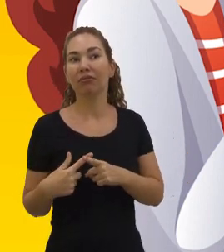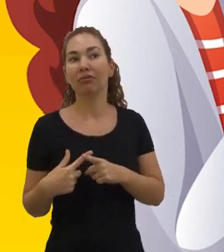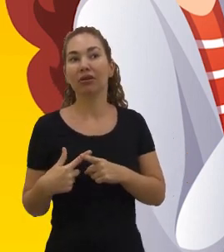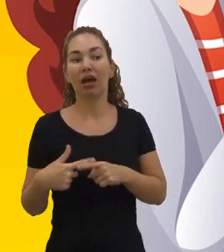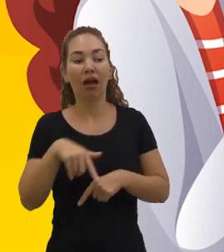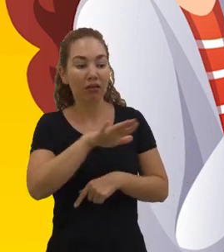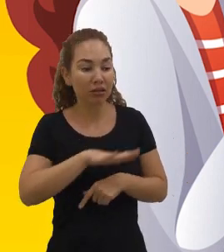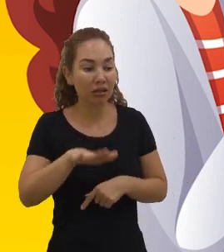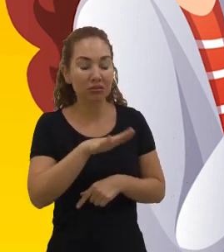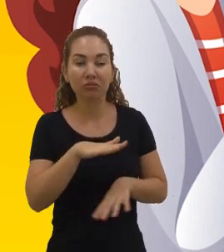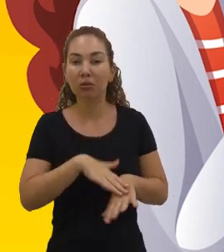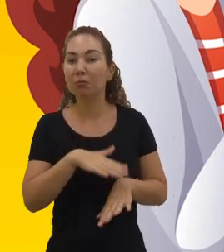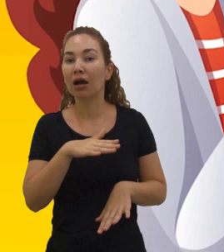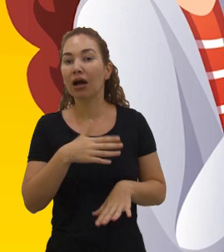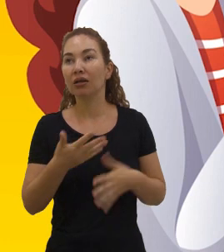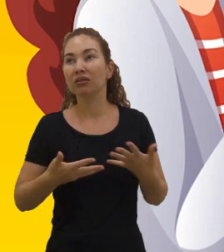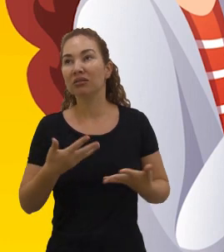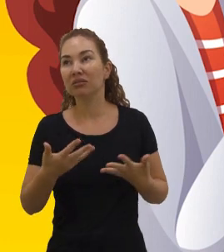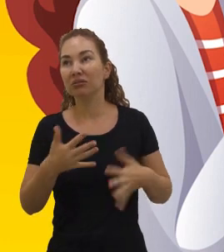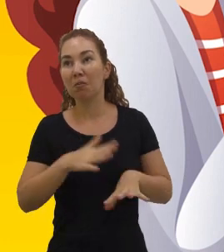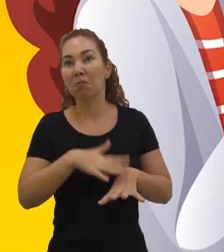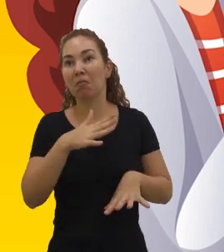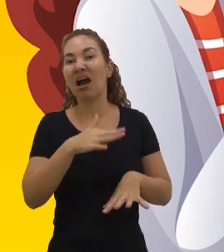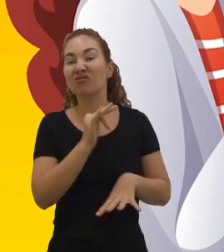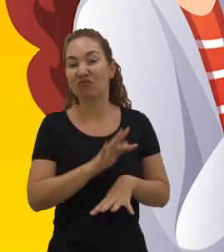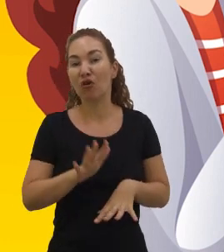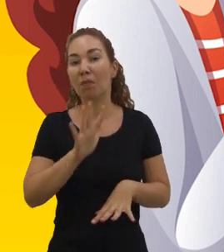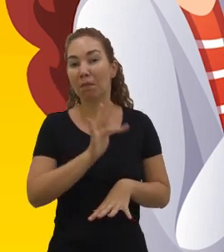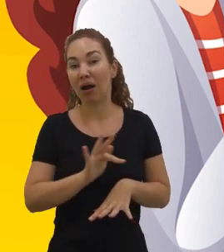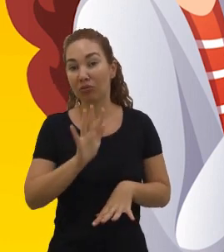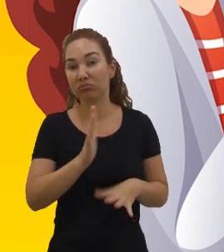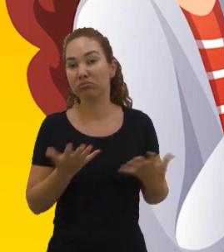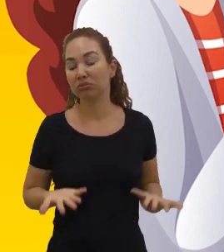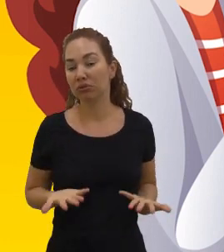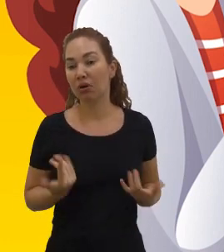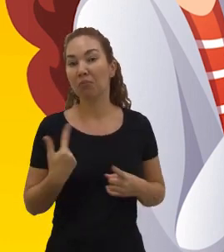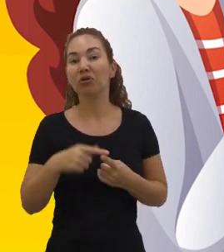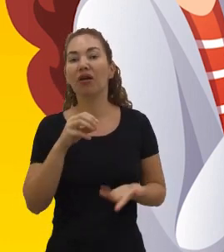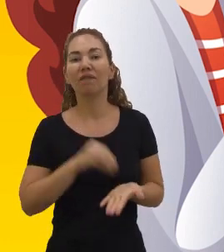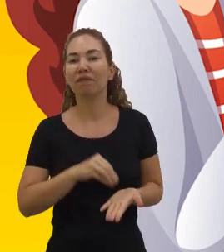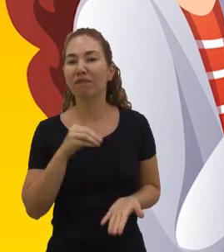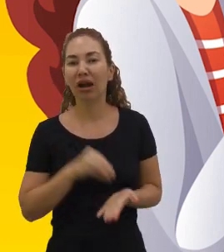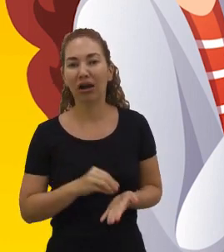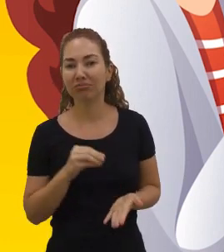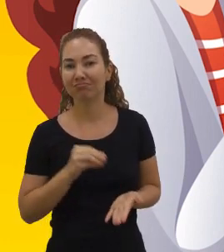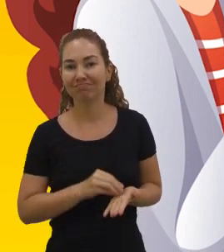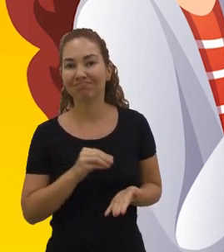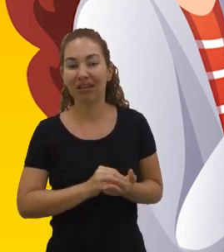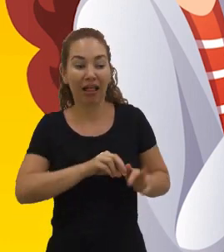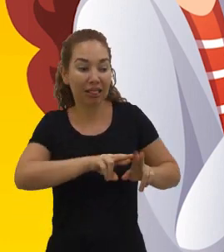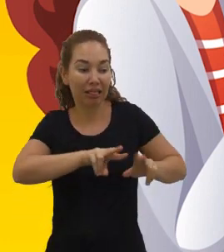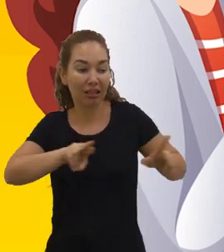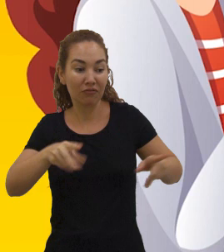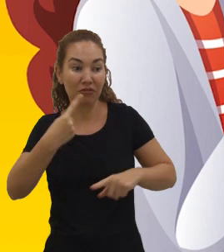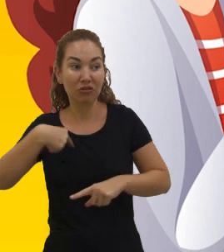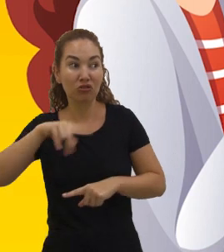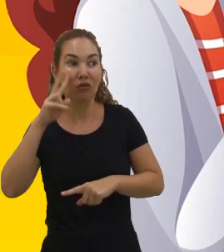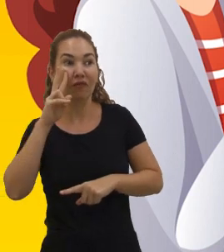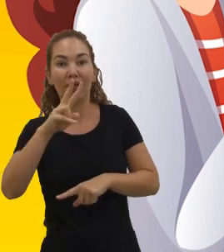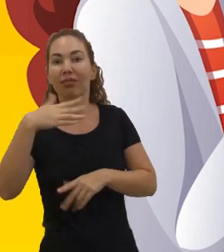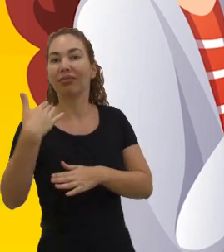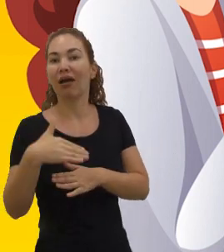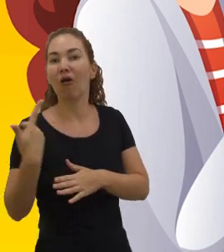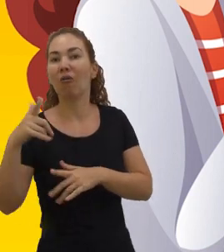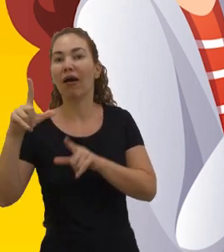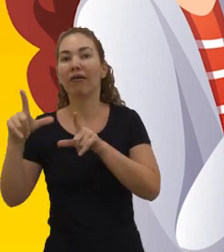nesses ambientes mais, vamos ver, formais, digamos assim, a gente vê tanta falta, né, dessa diversidade que a gente vê tanto na rua, né,